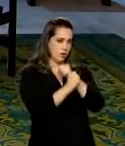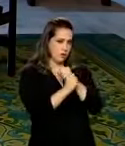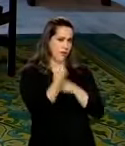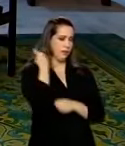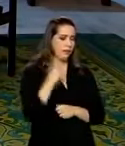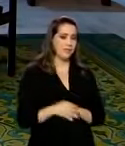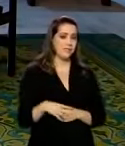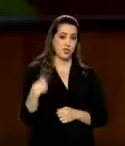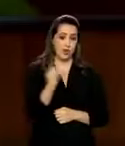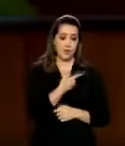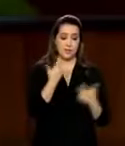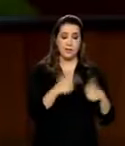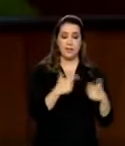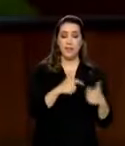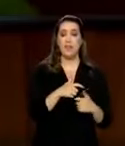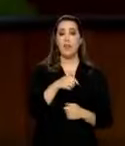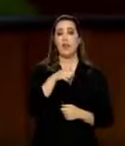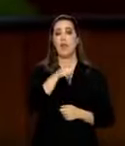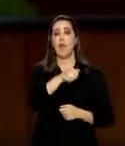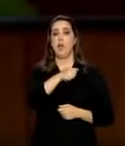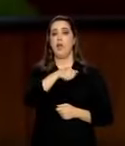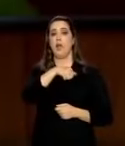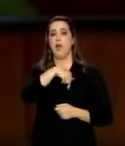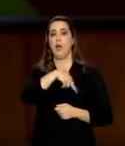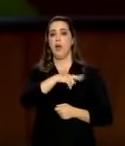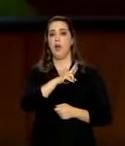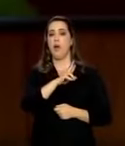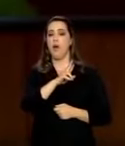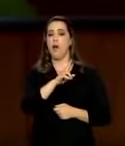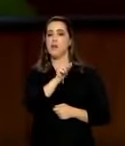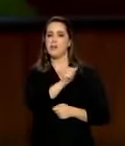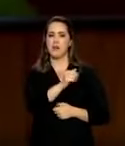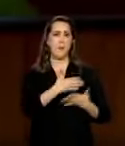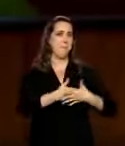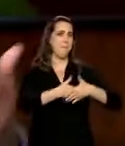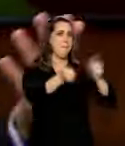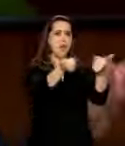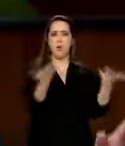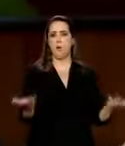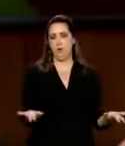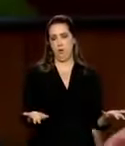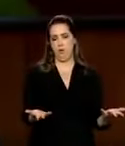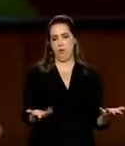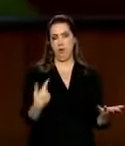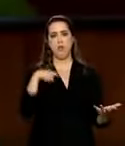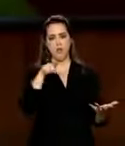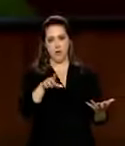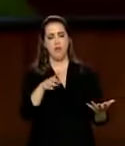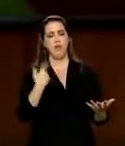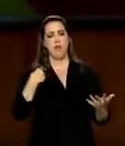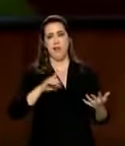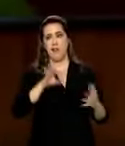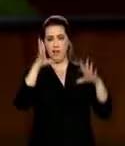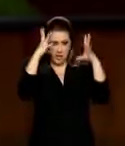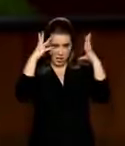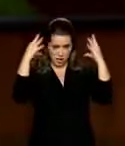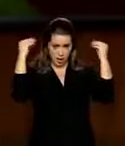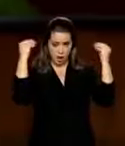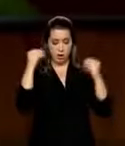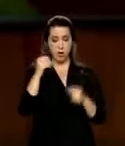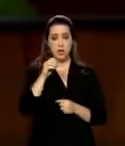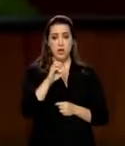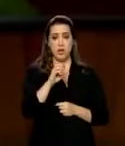Cancún, porque lá a água é uma temperatura amena, é transparente também, não tão transparente como lá, mas é transparente, não